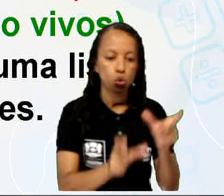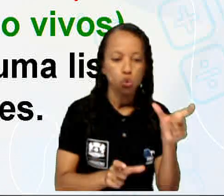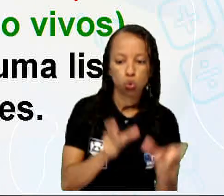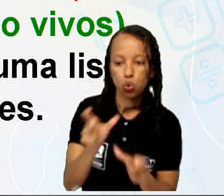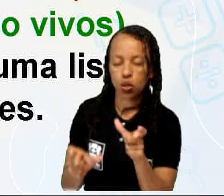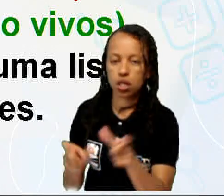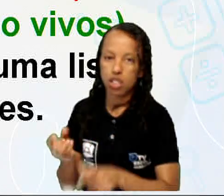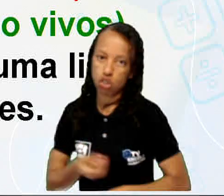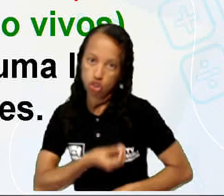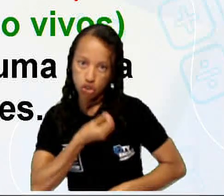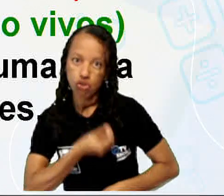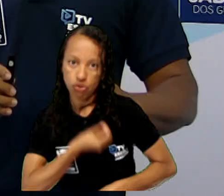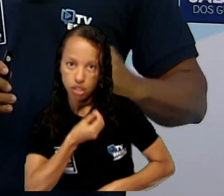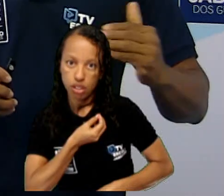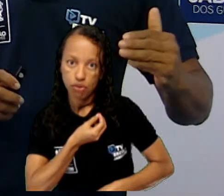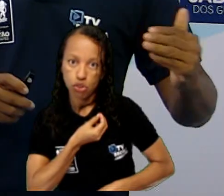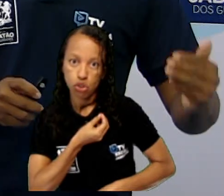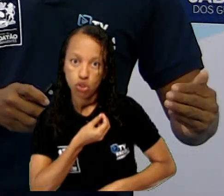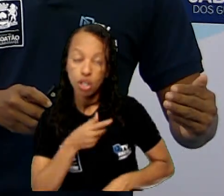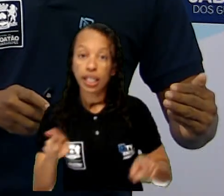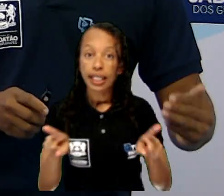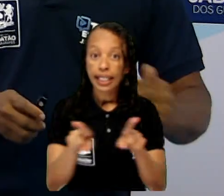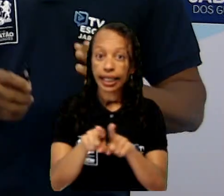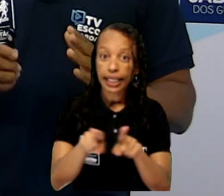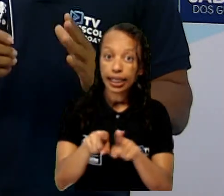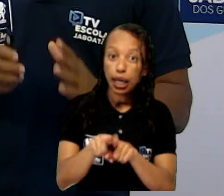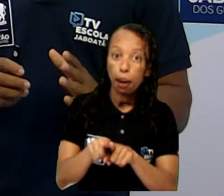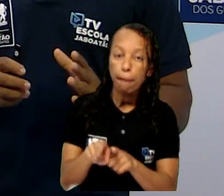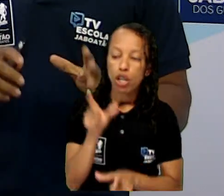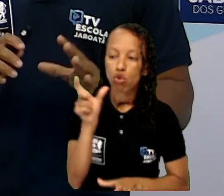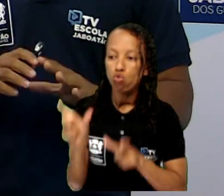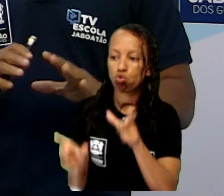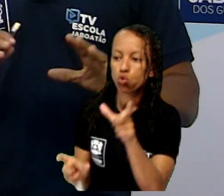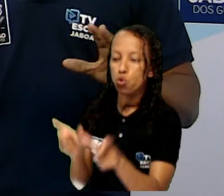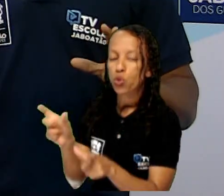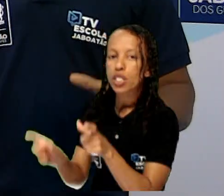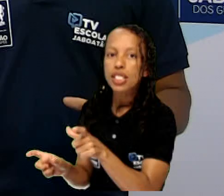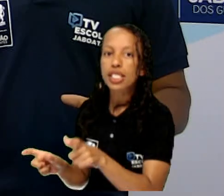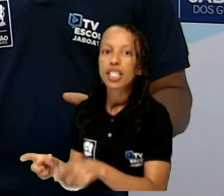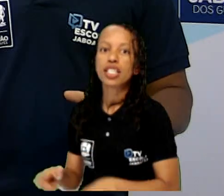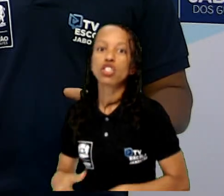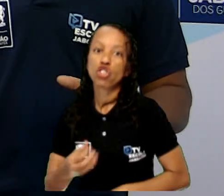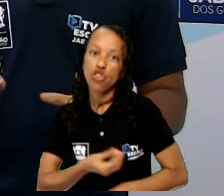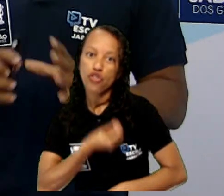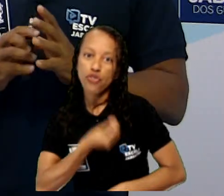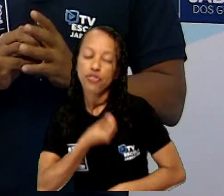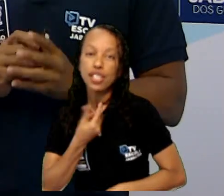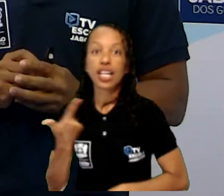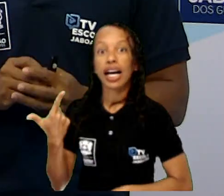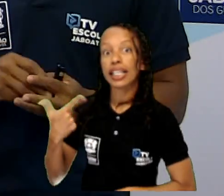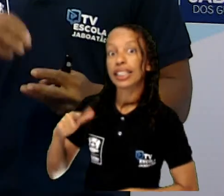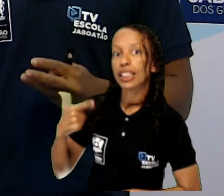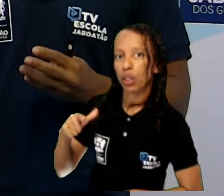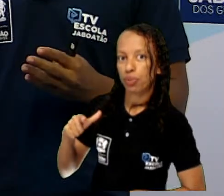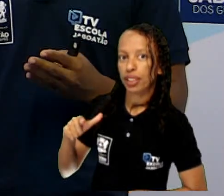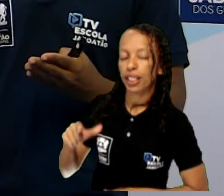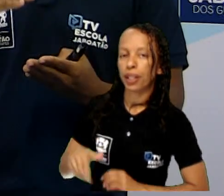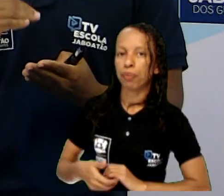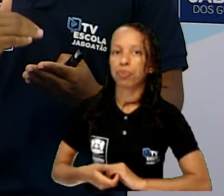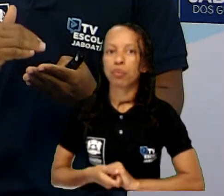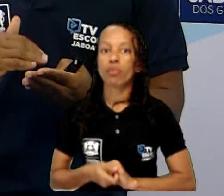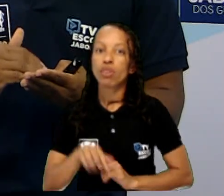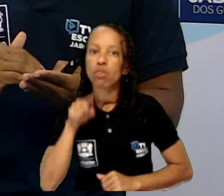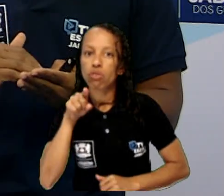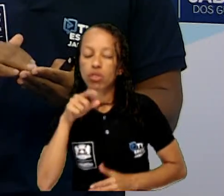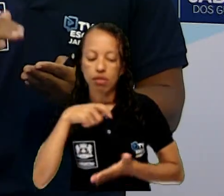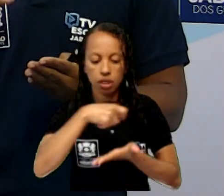vivos, e os abióticos, que são os seres não vivos. Ok? O que você vai fazer? Você vai escrever